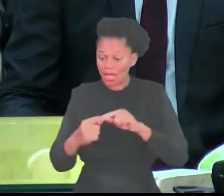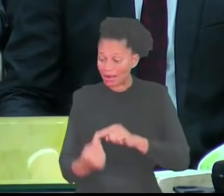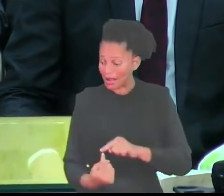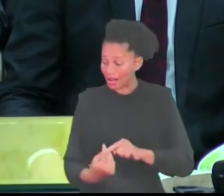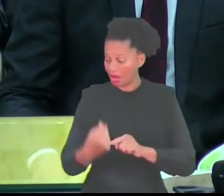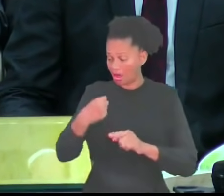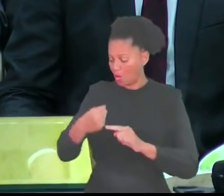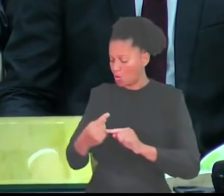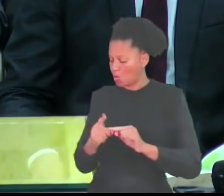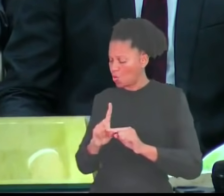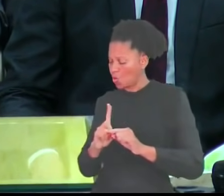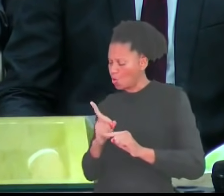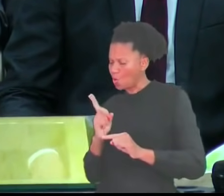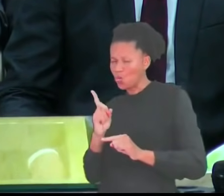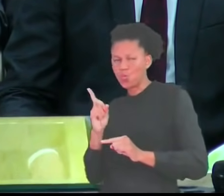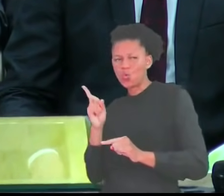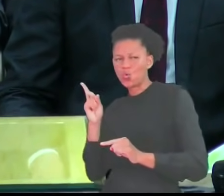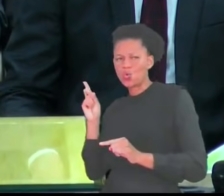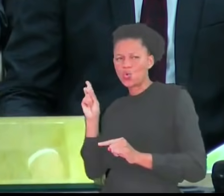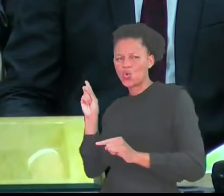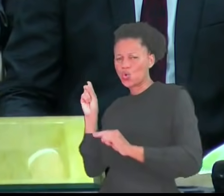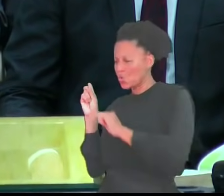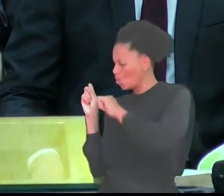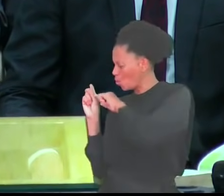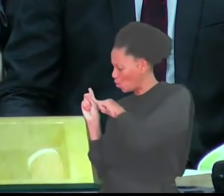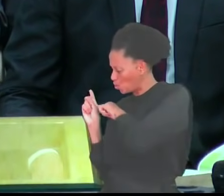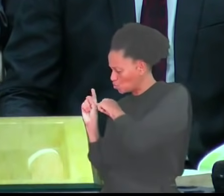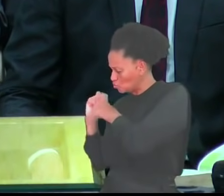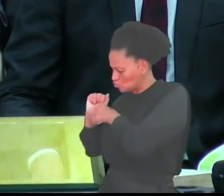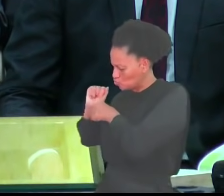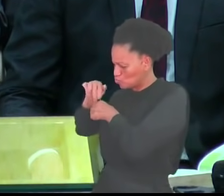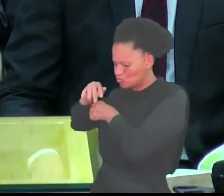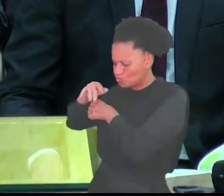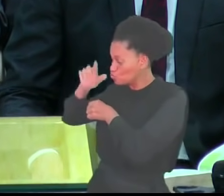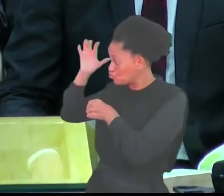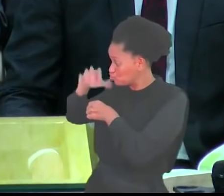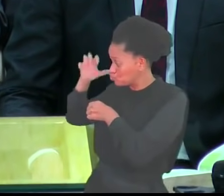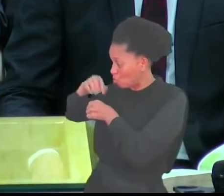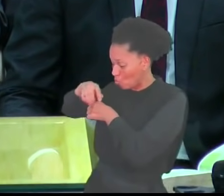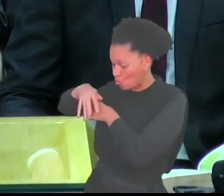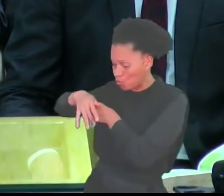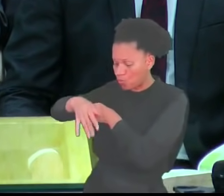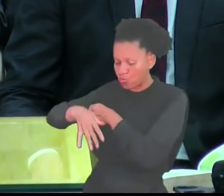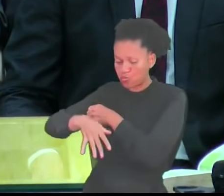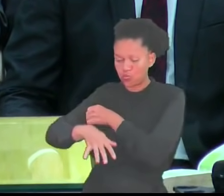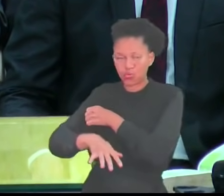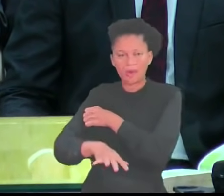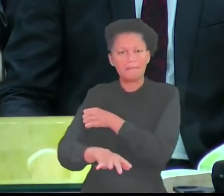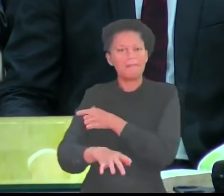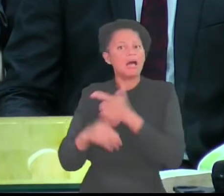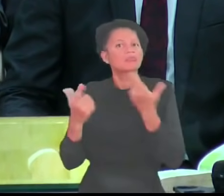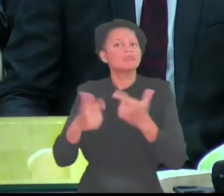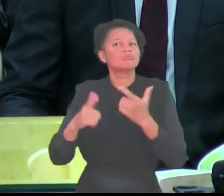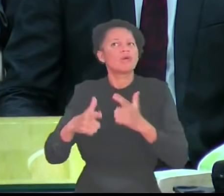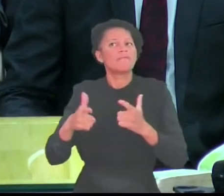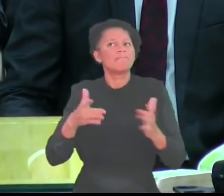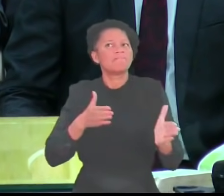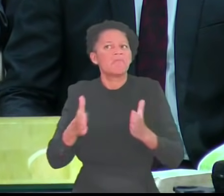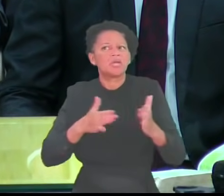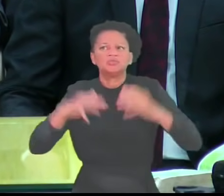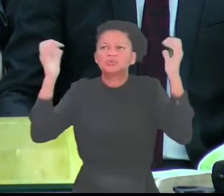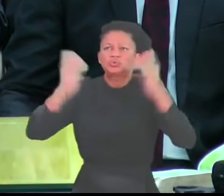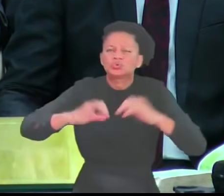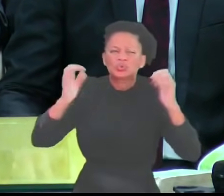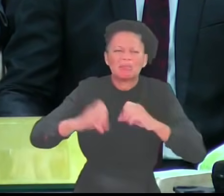cabeceiras, longe. E não era tempo de chuva. Não era tempo de trovoada,